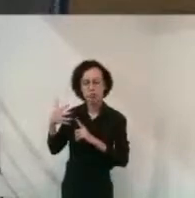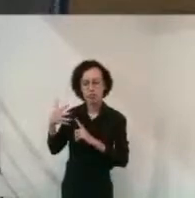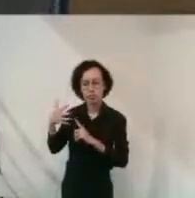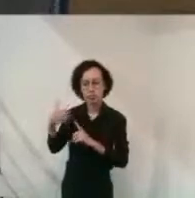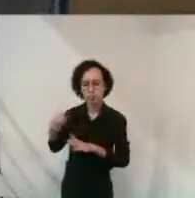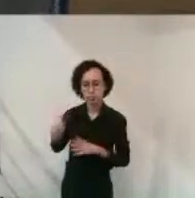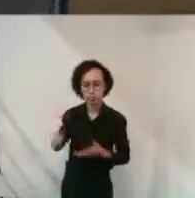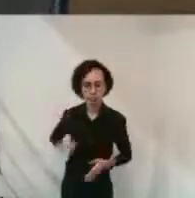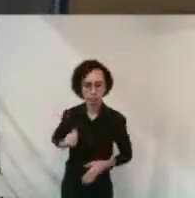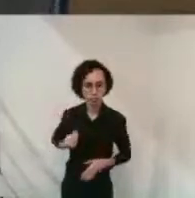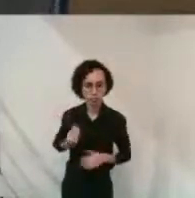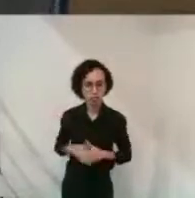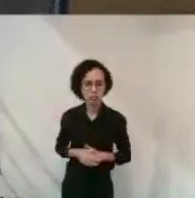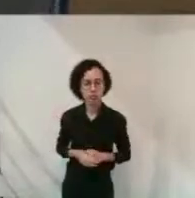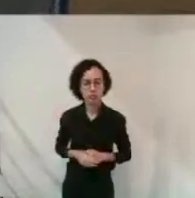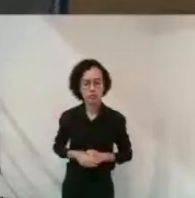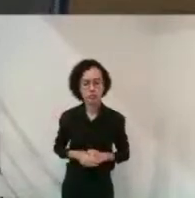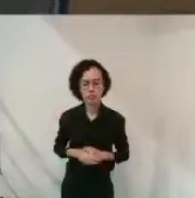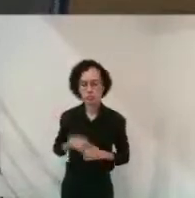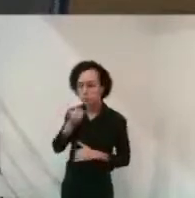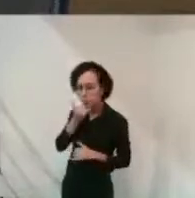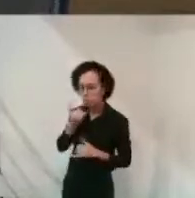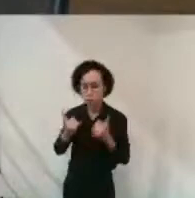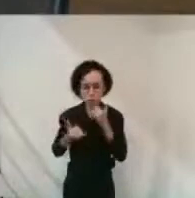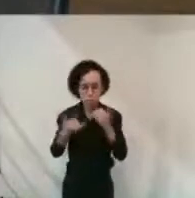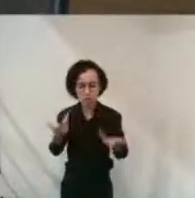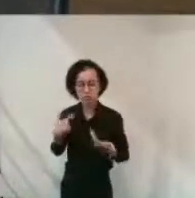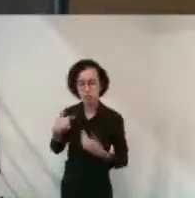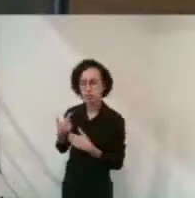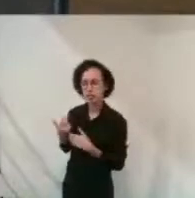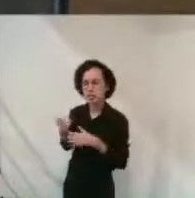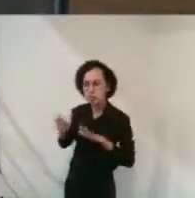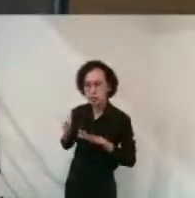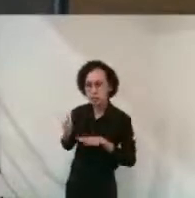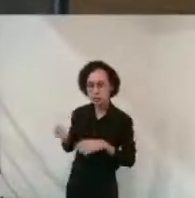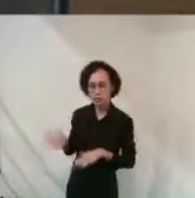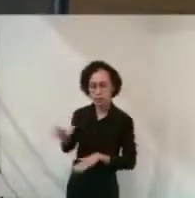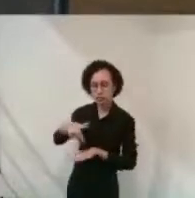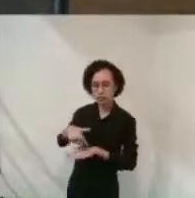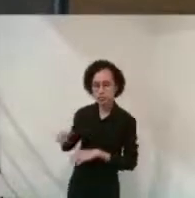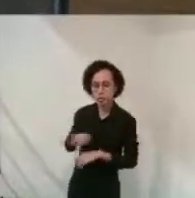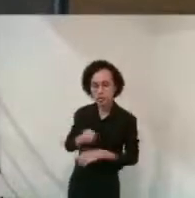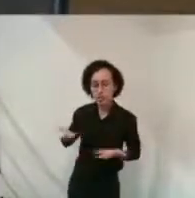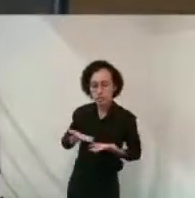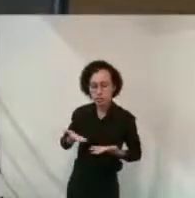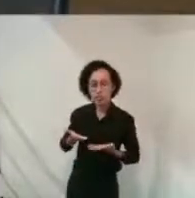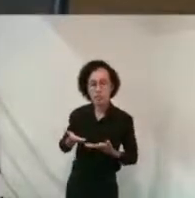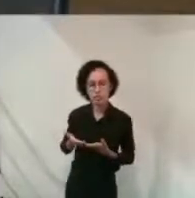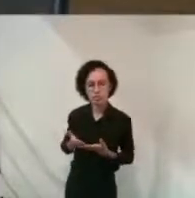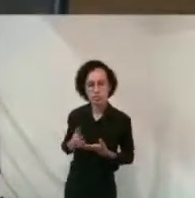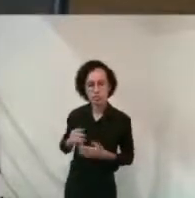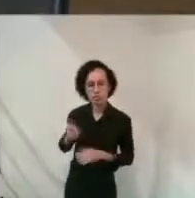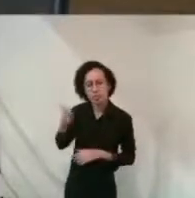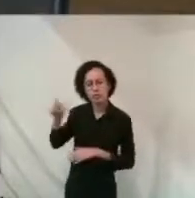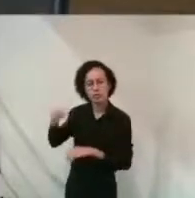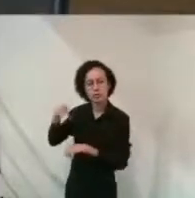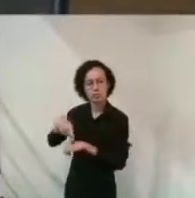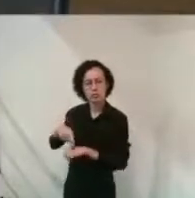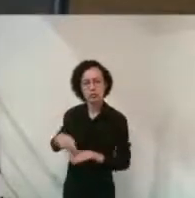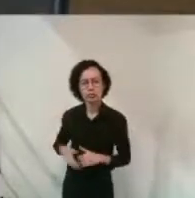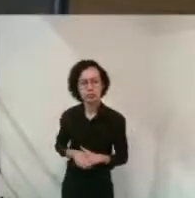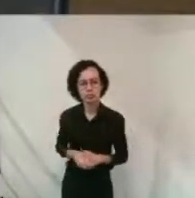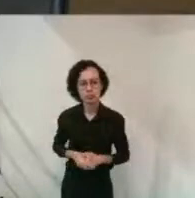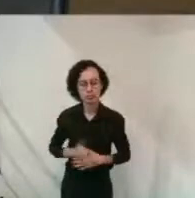estão aqui presentes, a doutora Luísa e o doutor Alexandre Gaio, que a gente vai falar mais detidamente com os dois ainda, mas eu vou passar a palavra, então, para o nosso